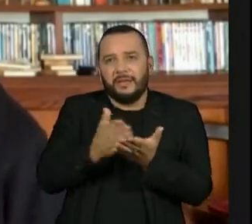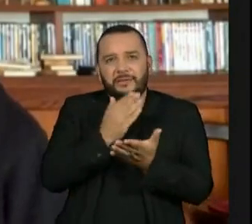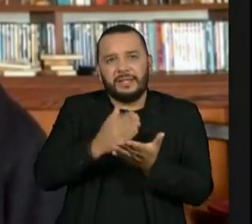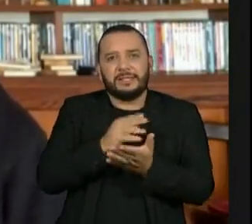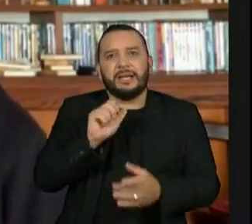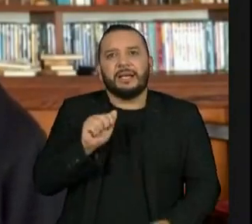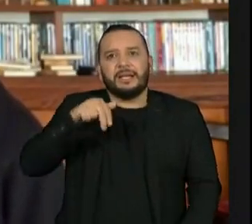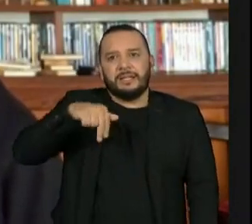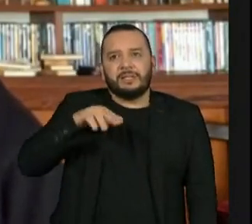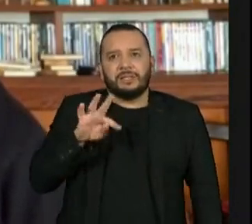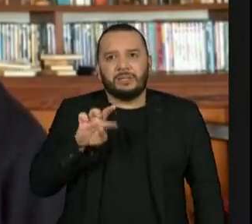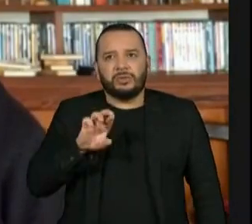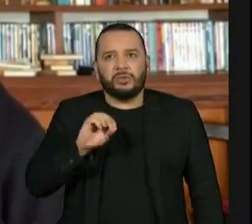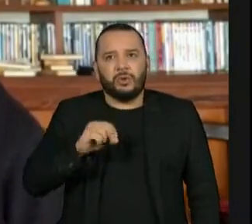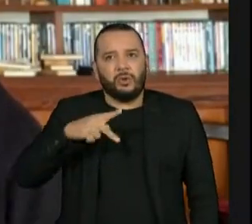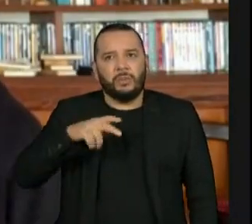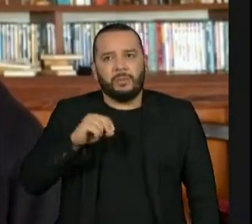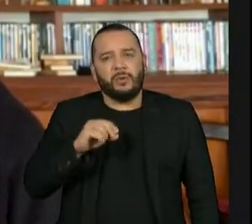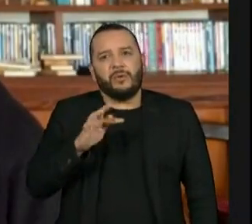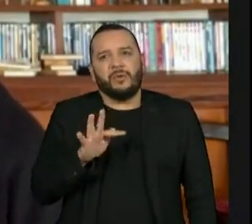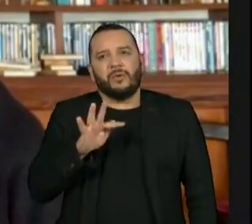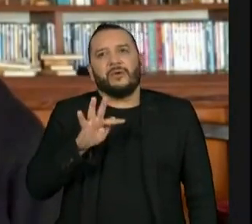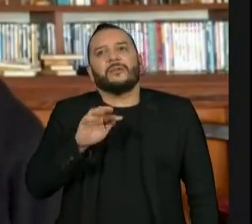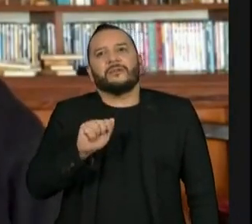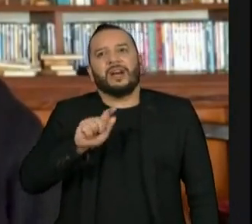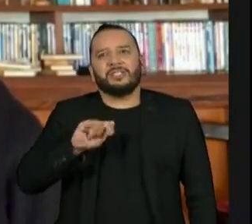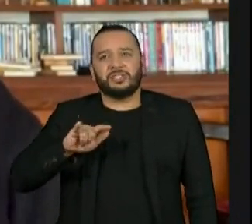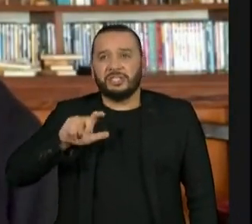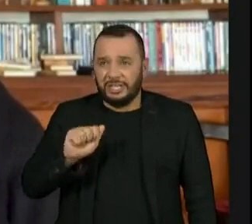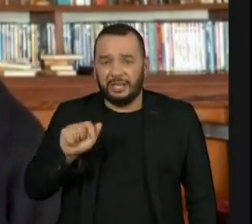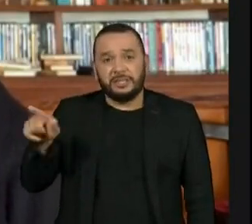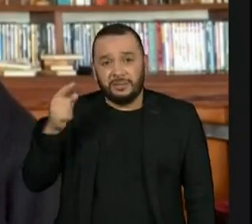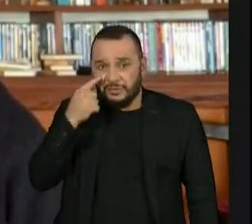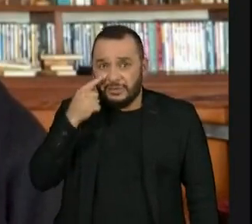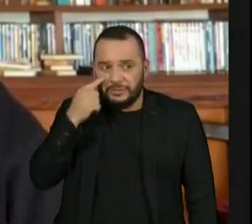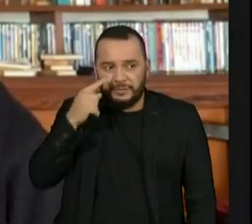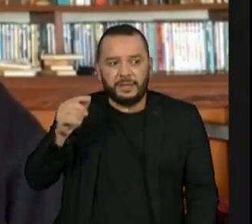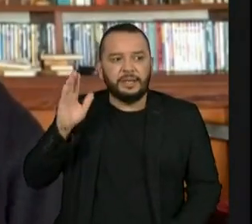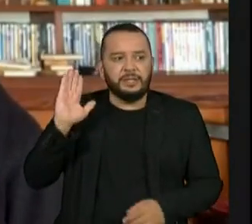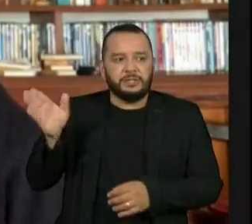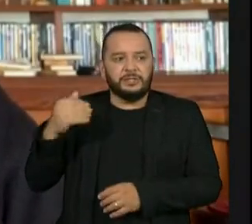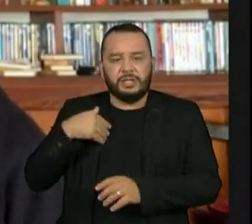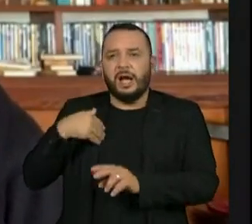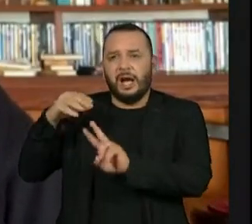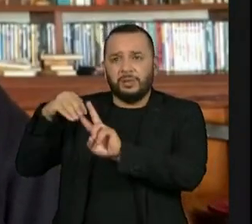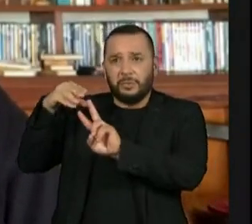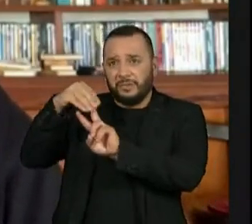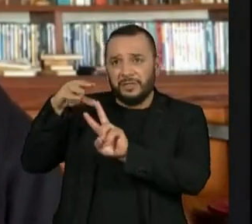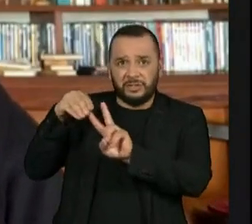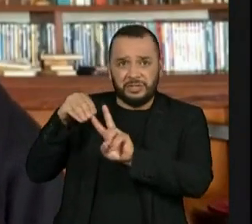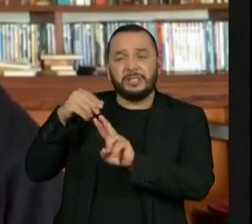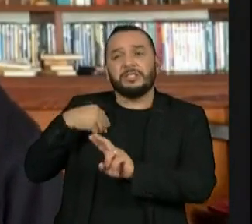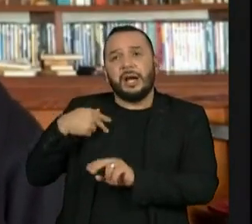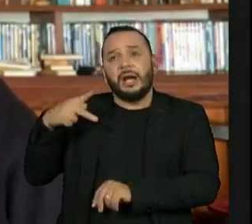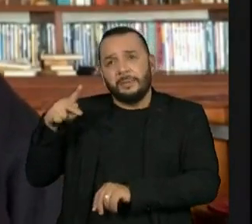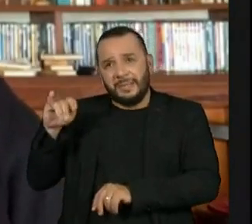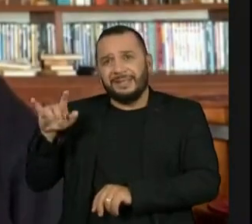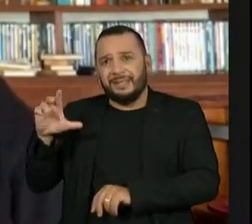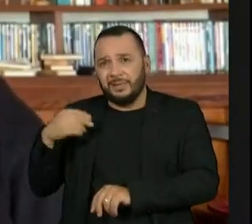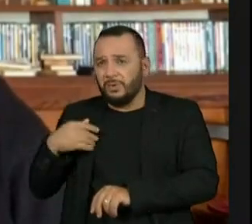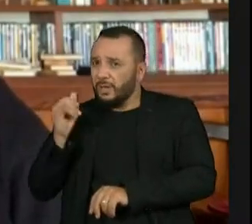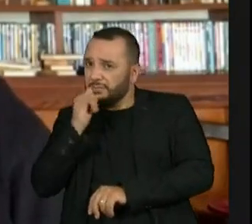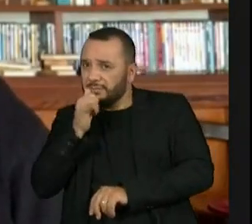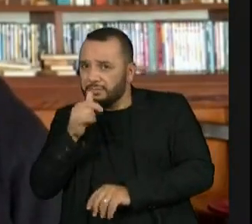primeira dentição, você vai ver que os dois primeiros números, Plínio Salgado colabora com matérias de página inteira, né? Mas,